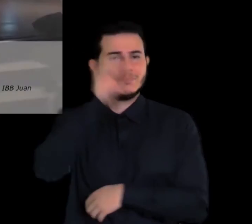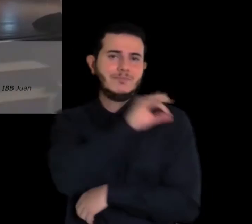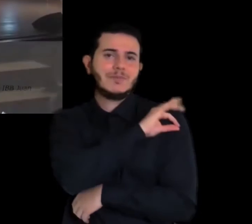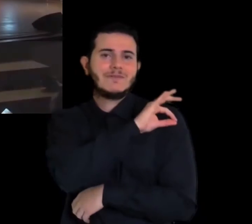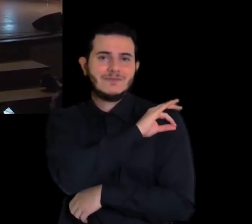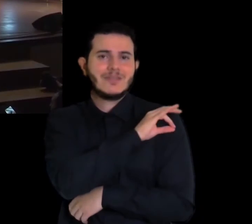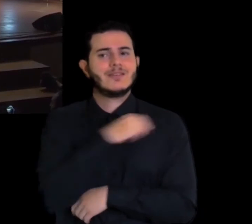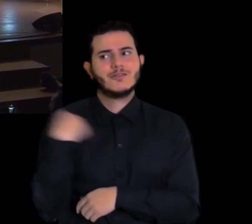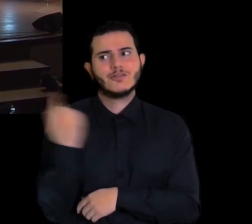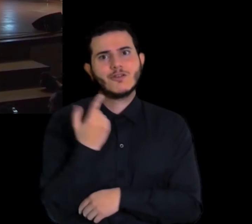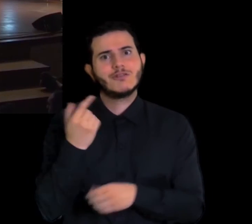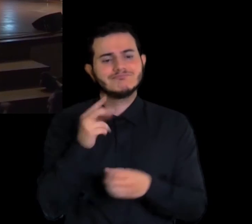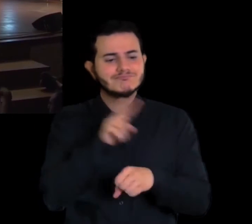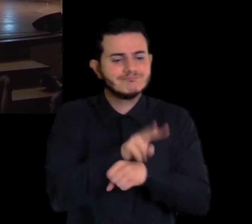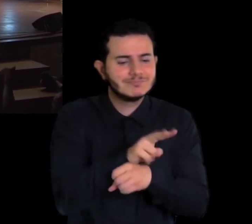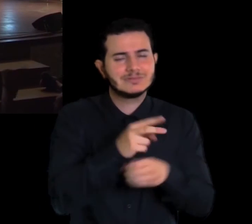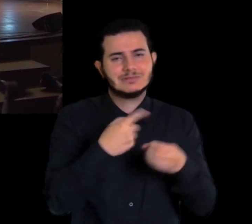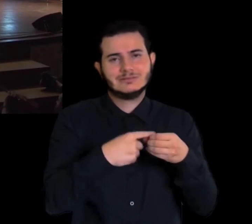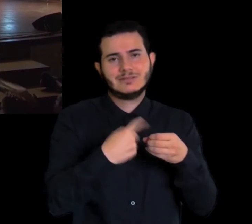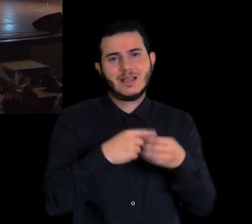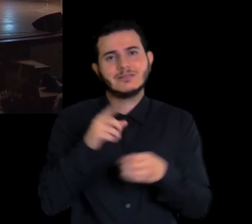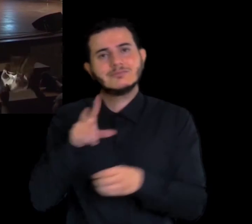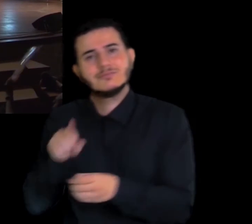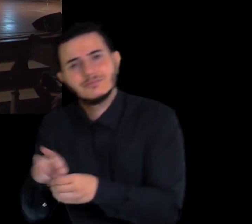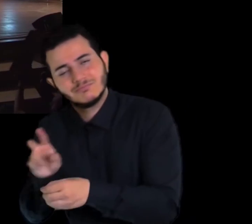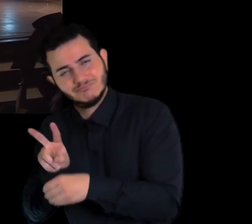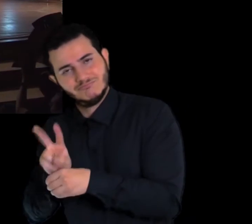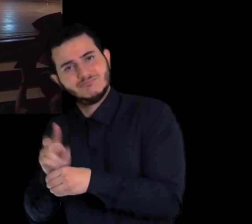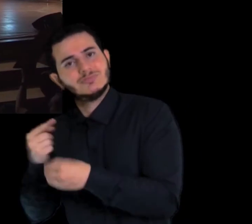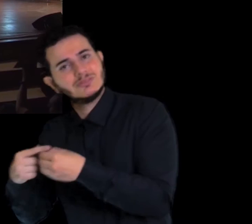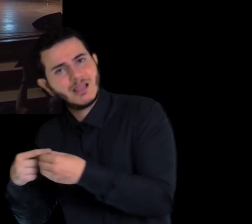cada cidade, colaborando e cuidando. E é isso que a gente sonha.